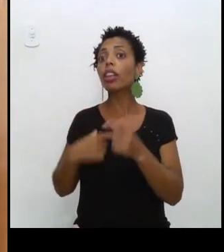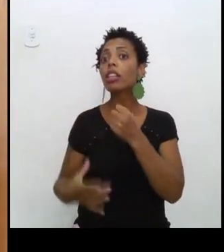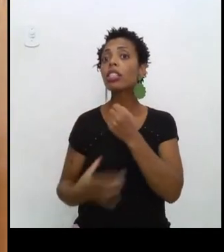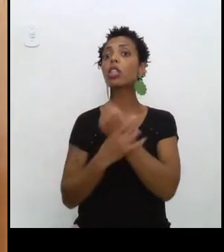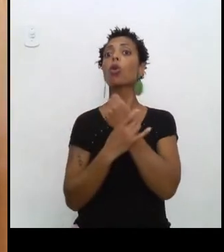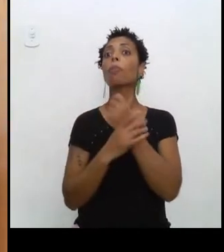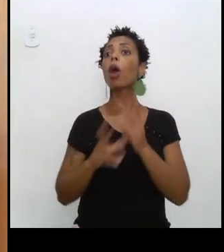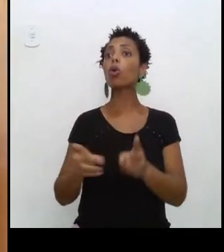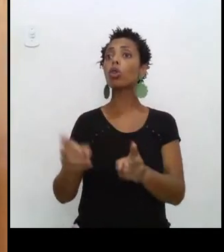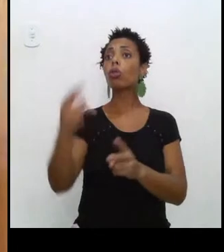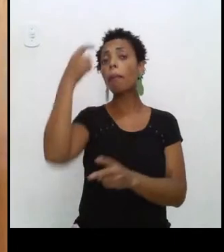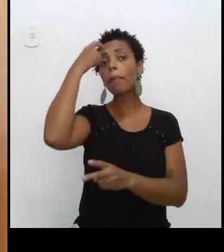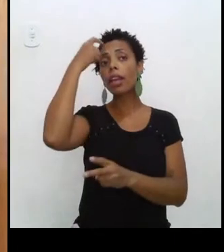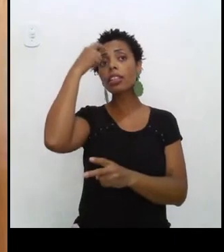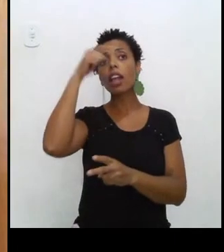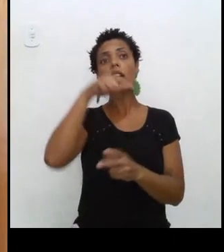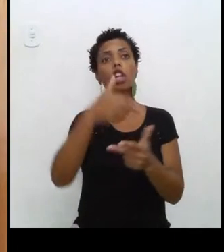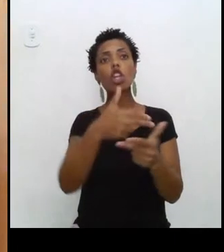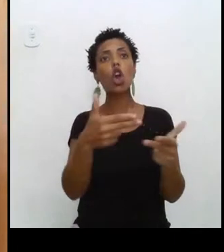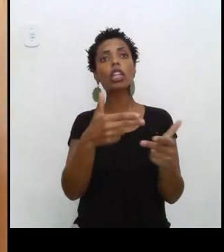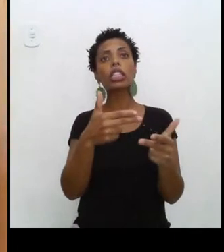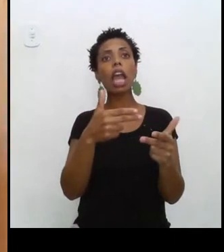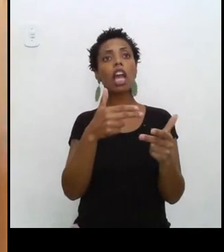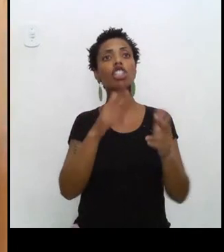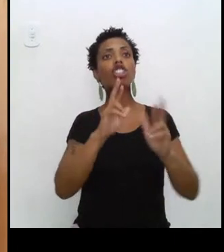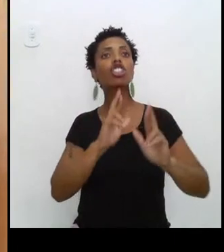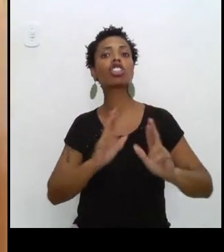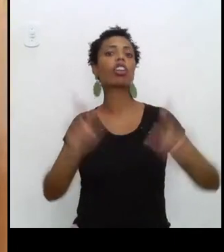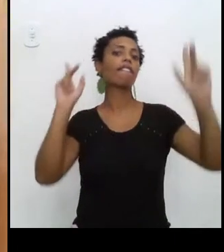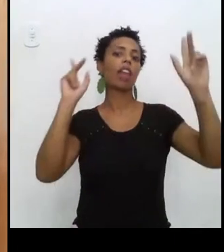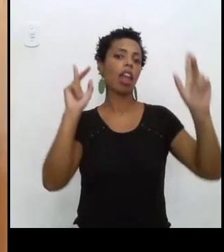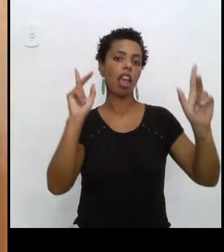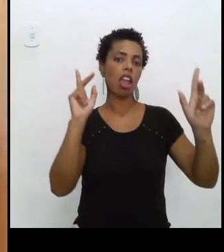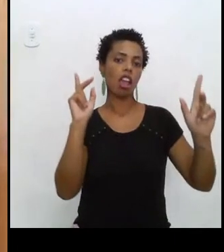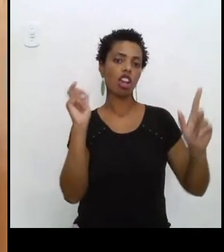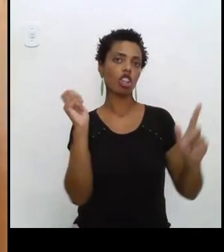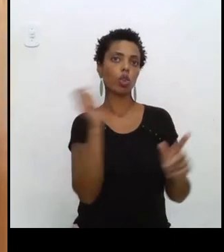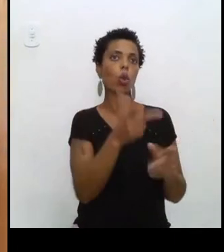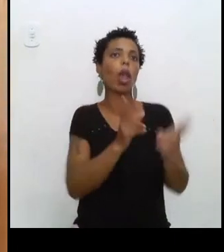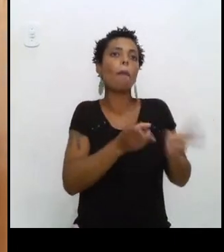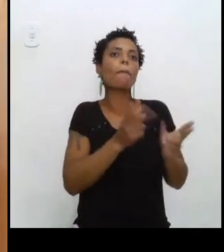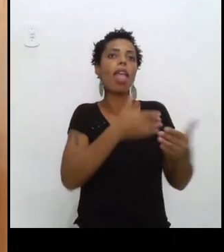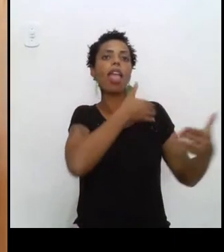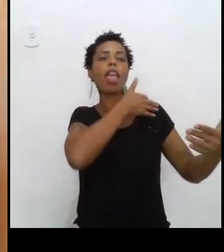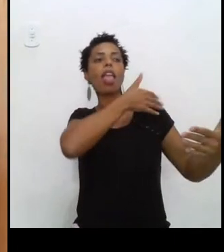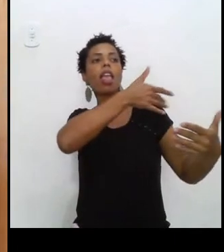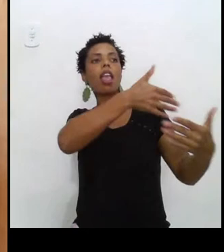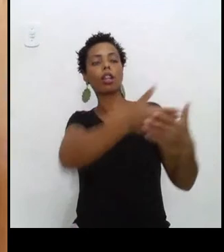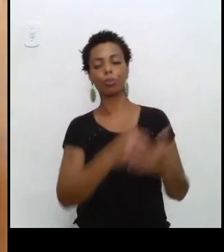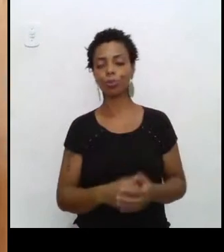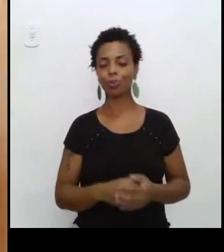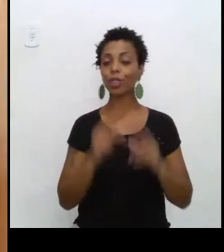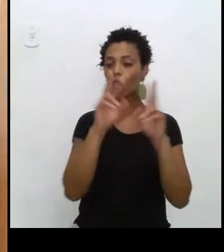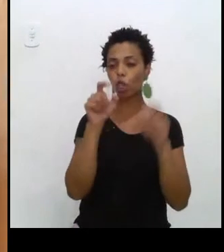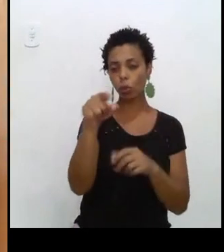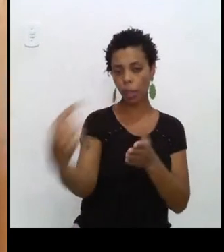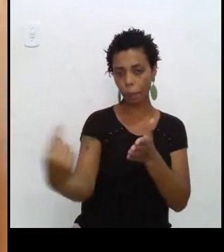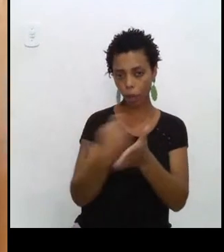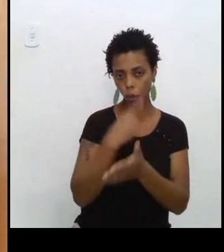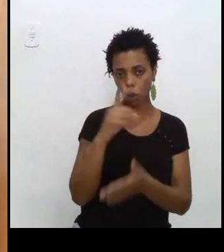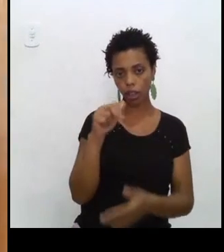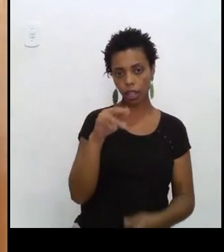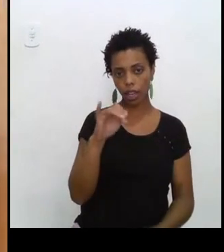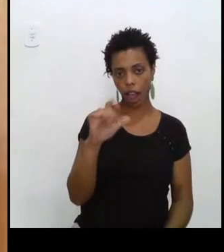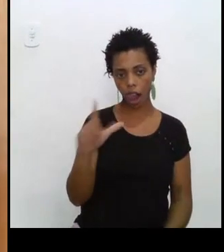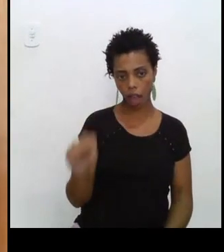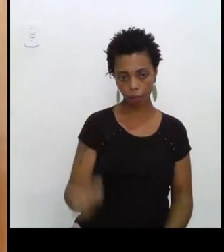parâmetros cima não o e sobretudo perguntar Danila é o pior eu